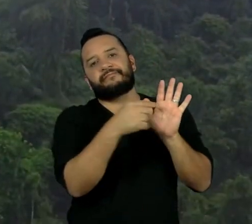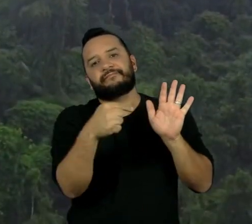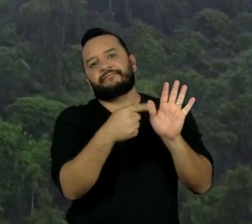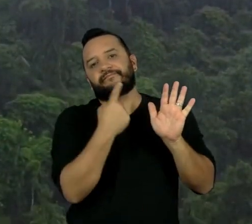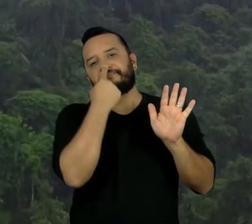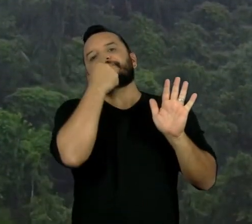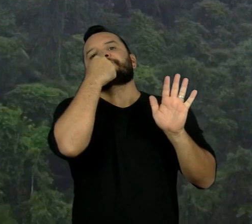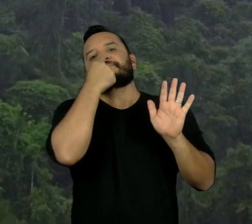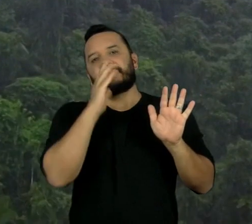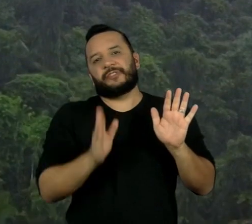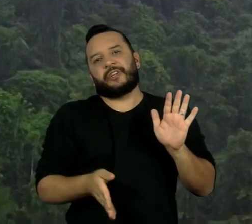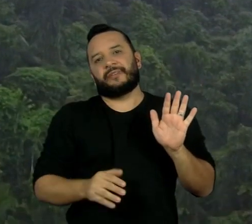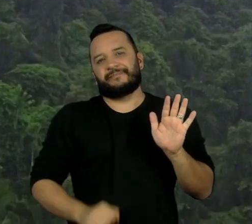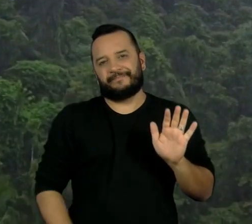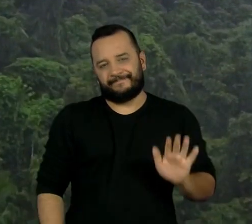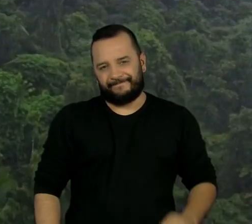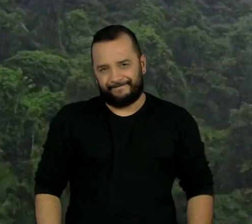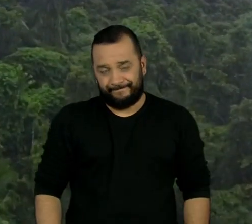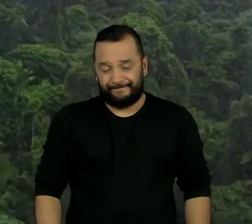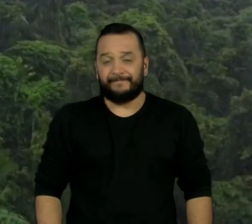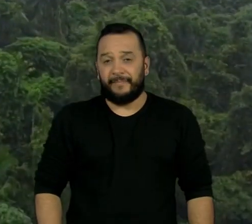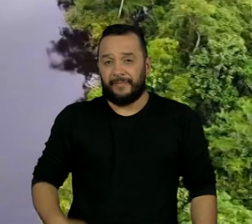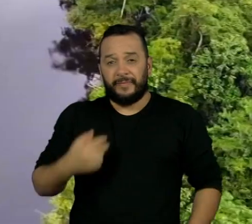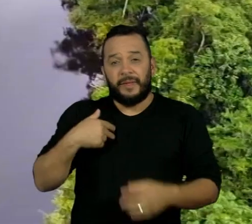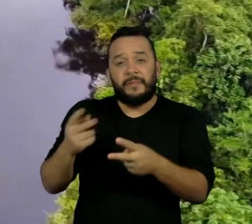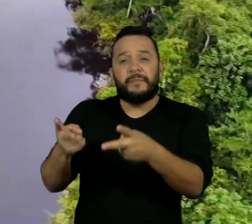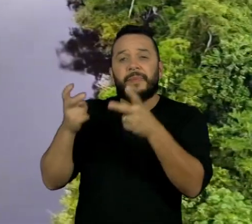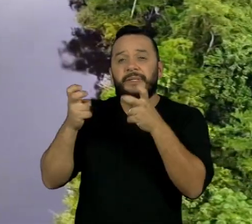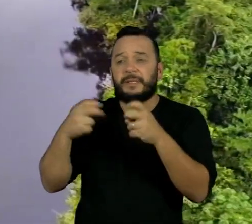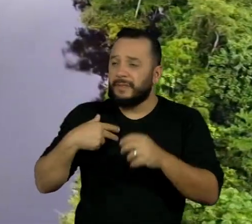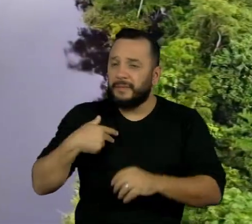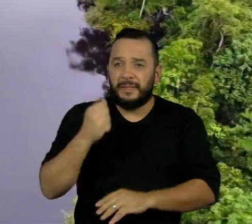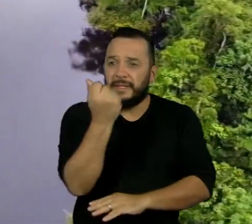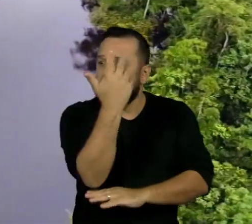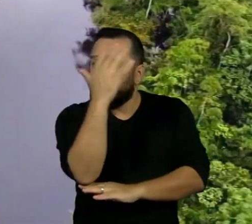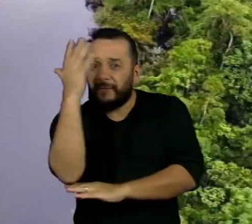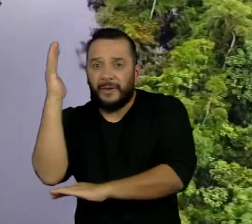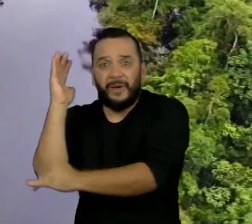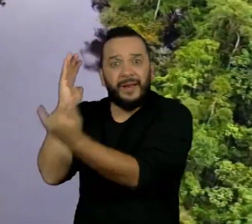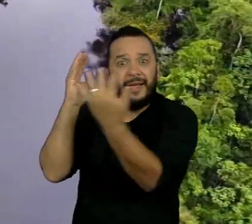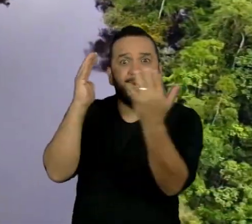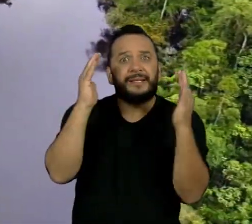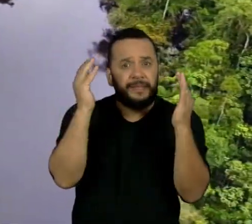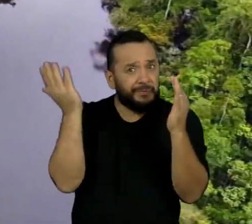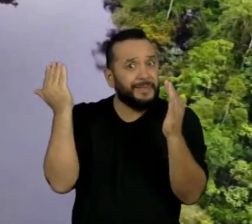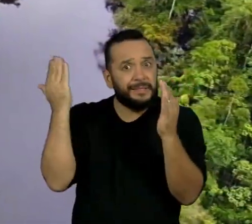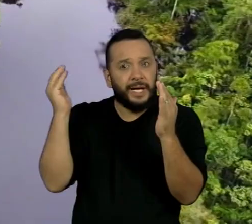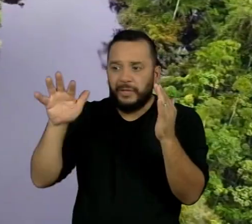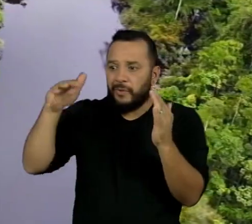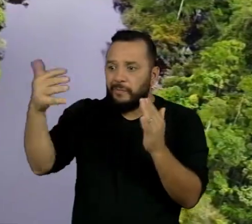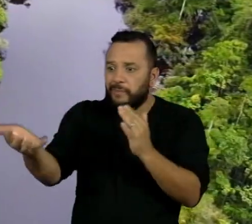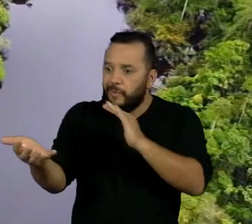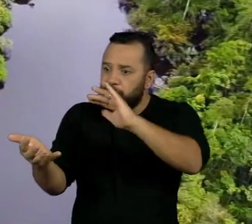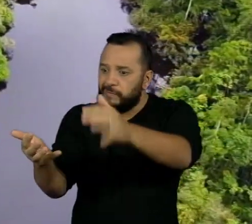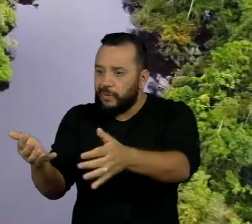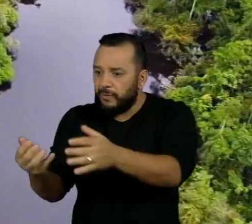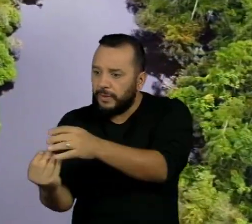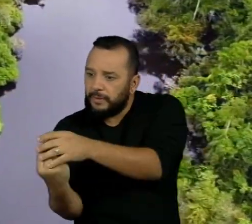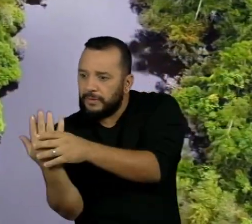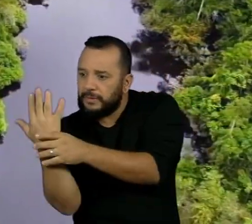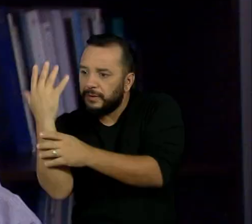A floresta está perdendo a capacidade de funcionar como sempre funcionou. Essas árvores puxam a